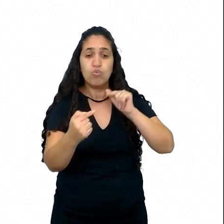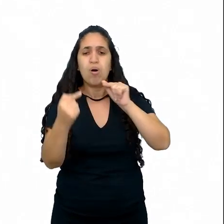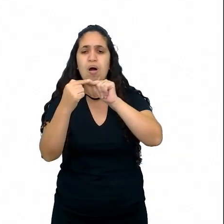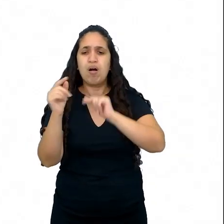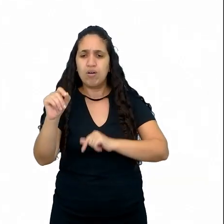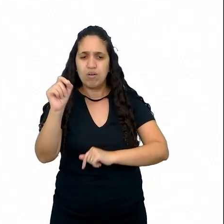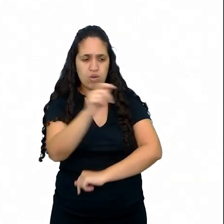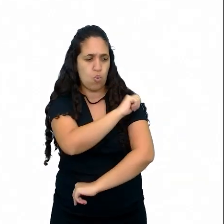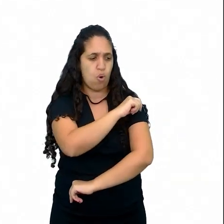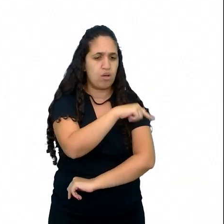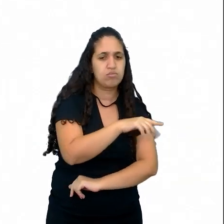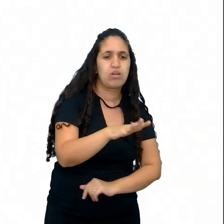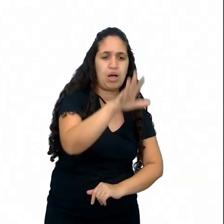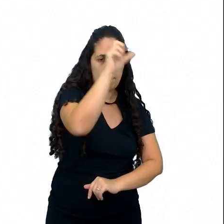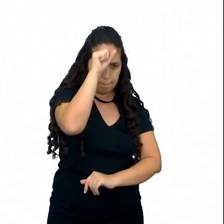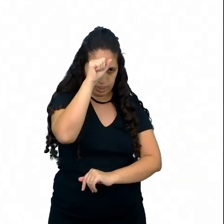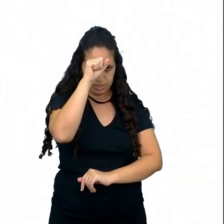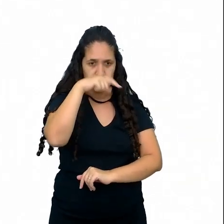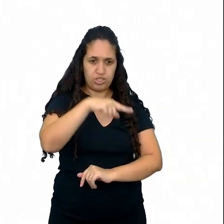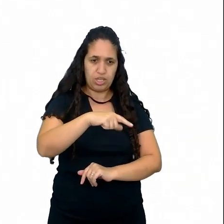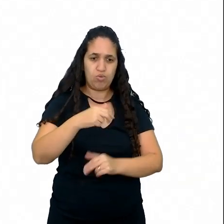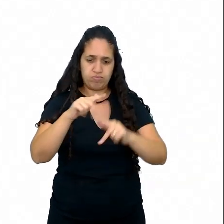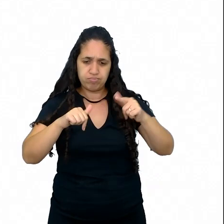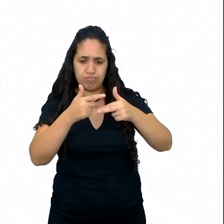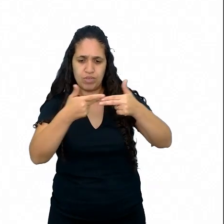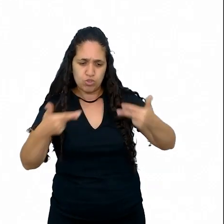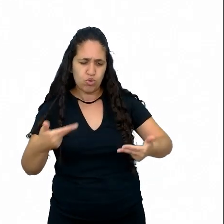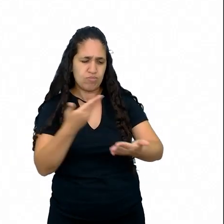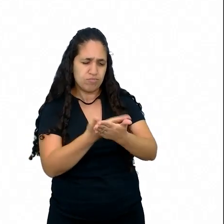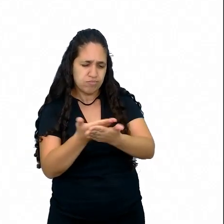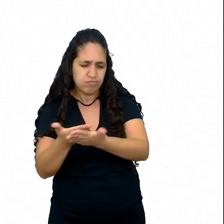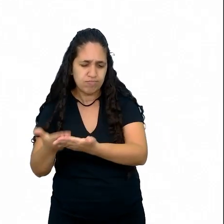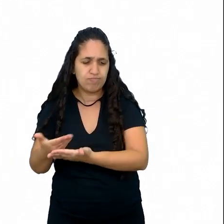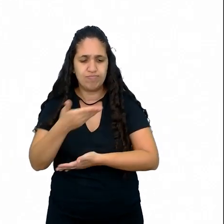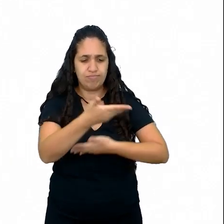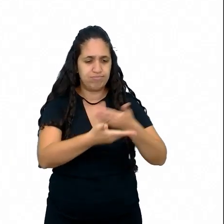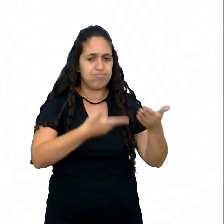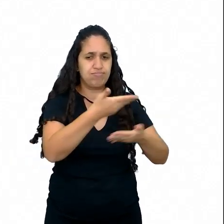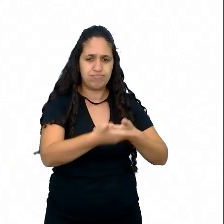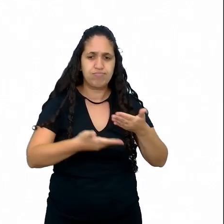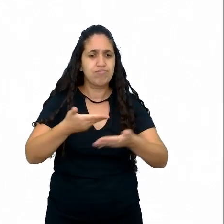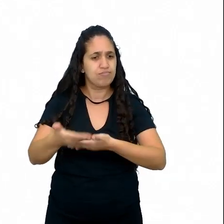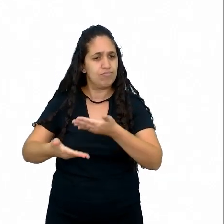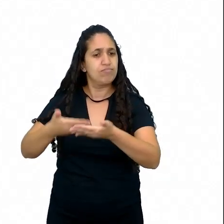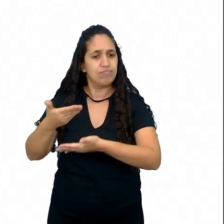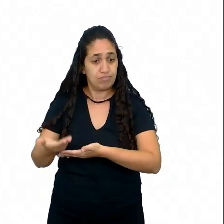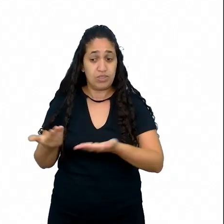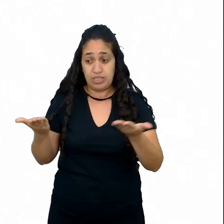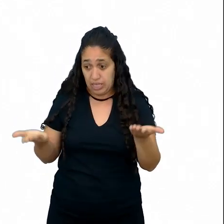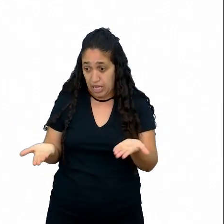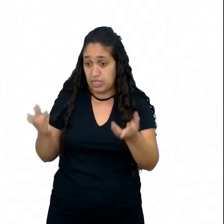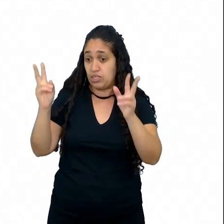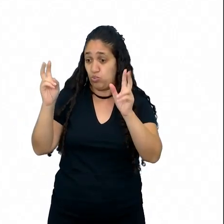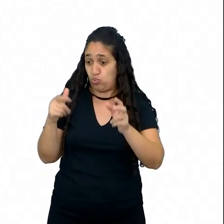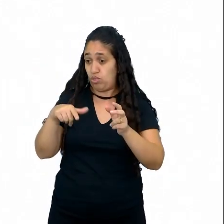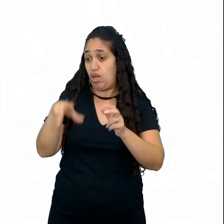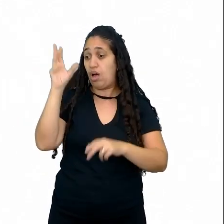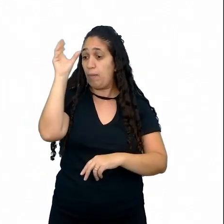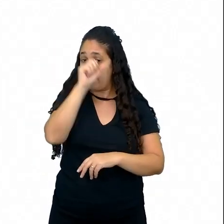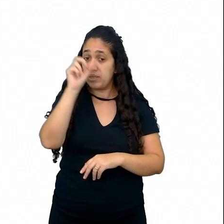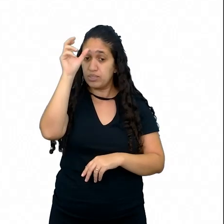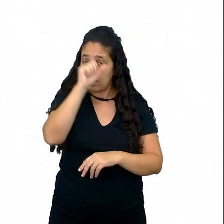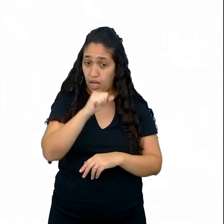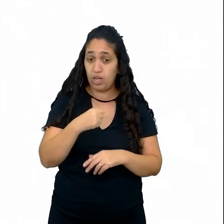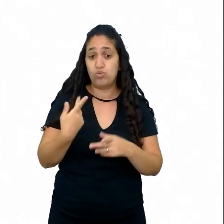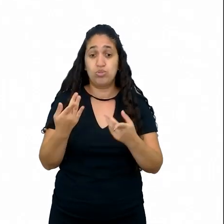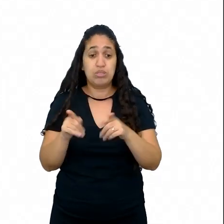que o aluno aprenda, então quanto mais material estiver trabalhando, a integração existe aí, onde nós estamos falando dessa situação de aprendizagem, tanto